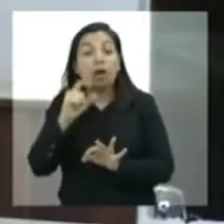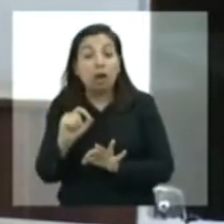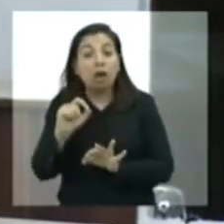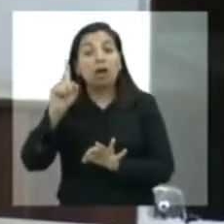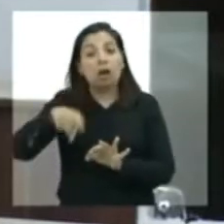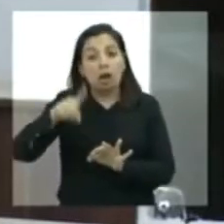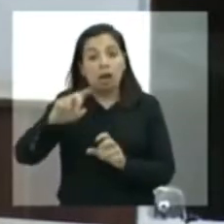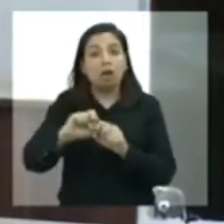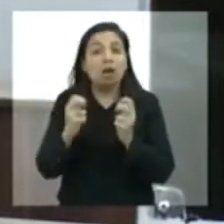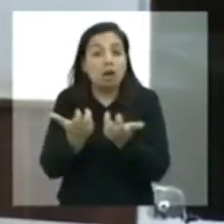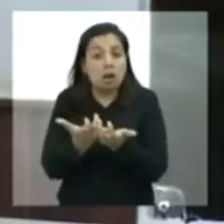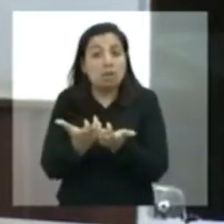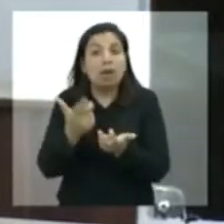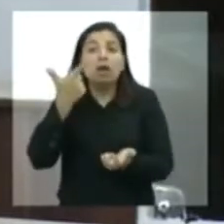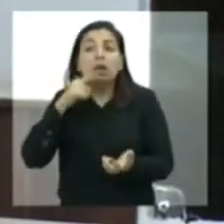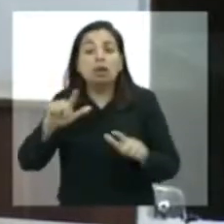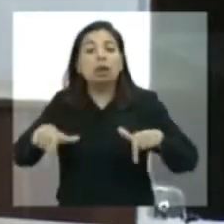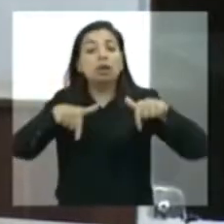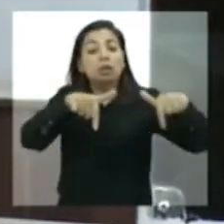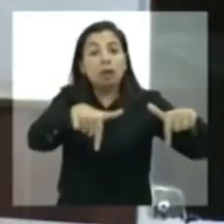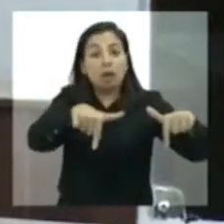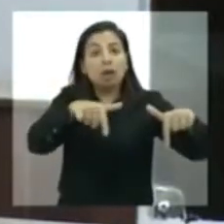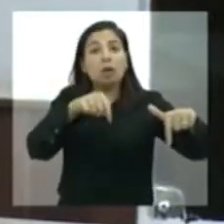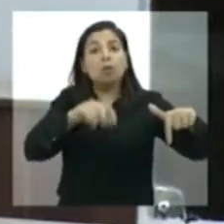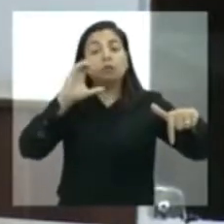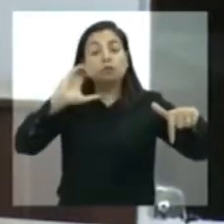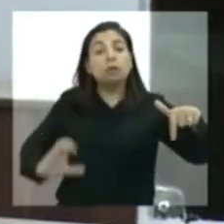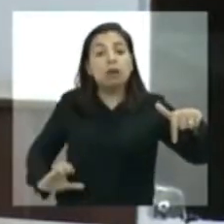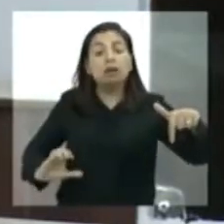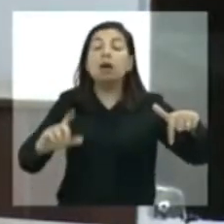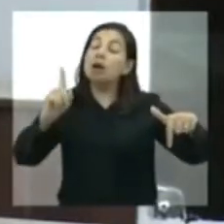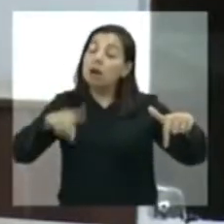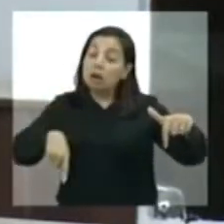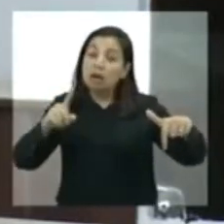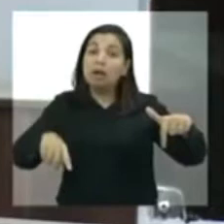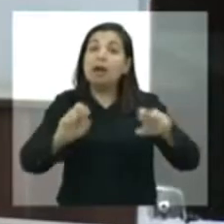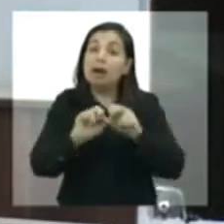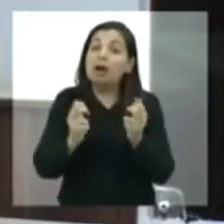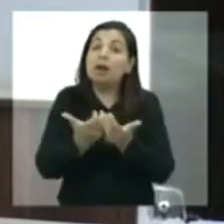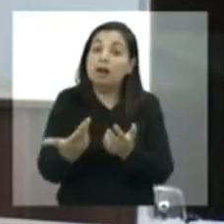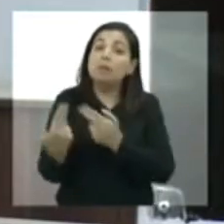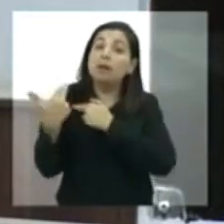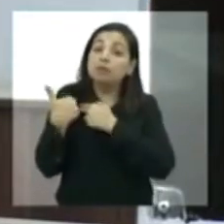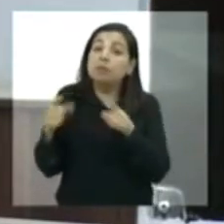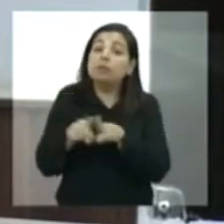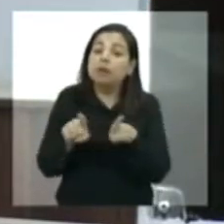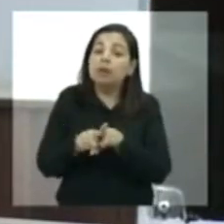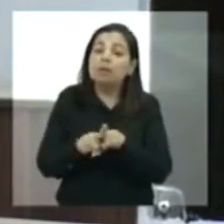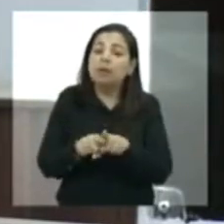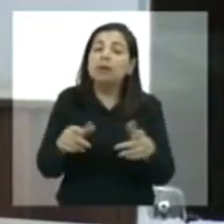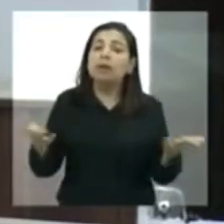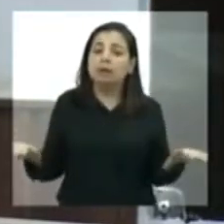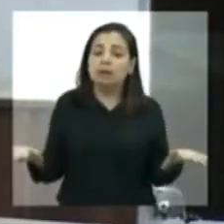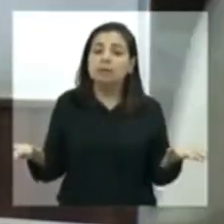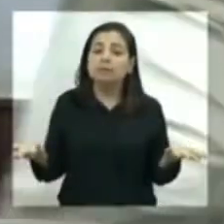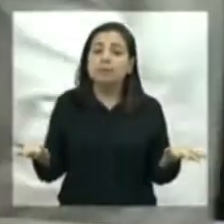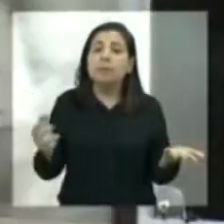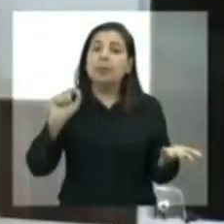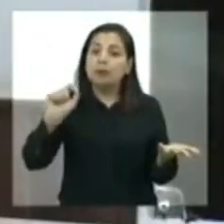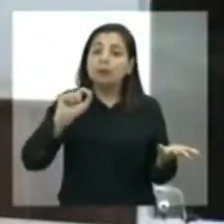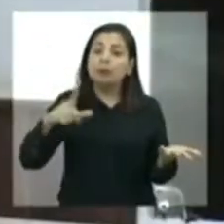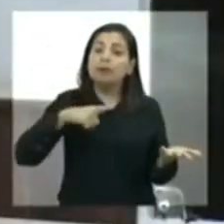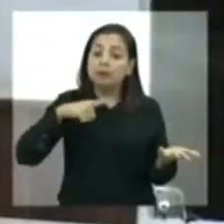dando. E a Câmara, obviamente, de alguma maneira, experimenta esse contragosto a um dos seus